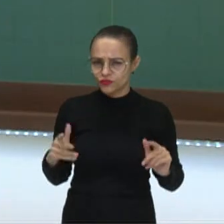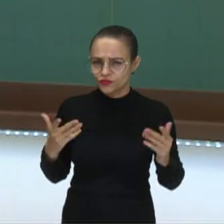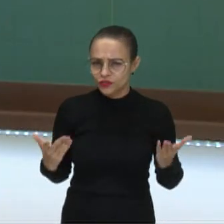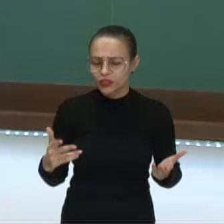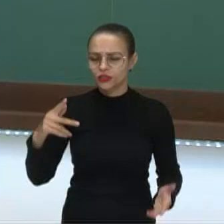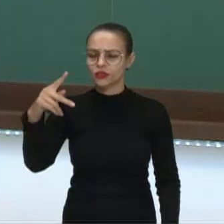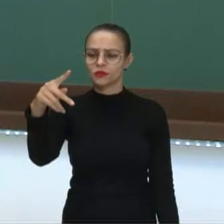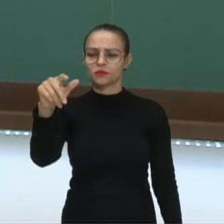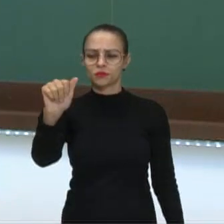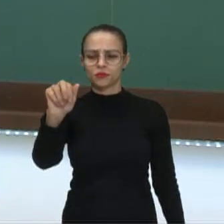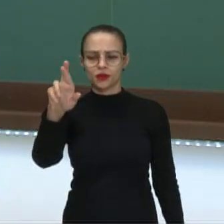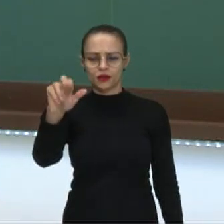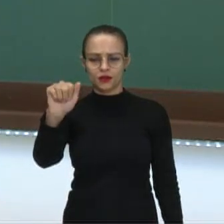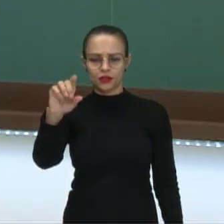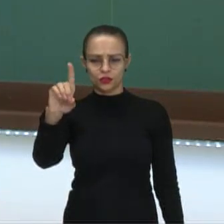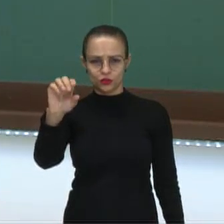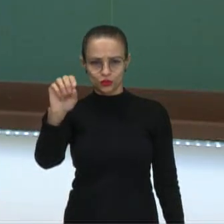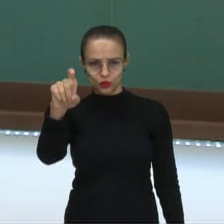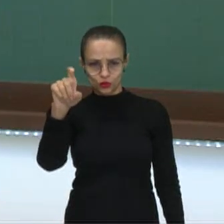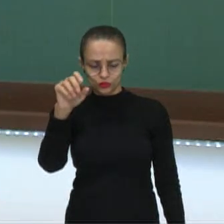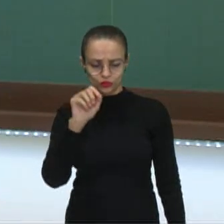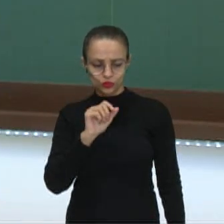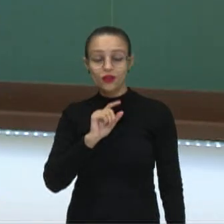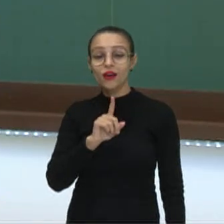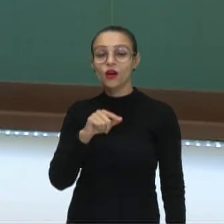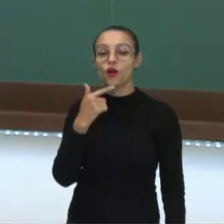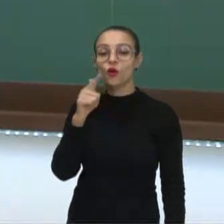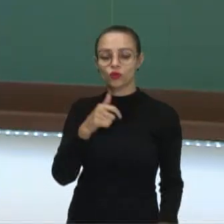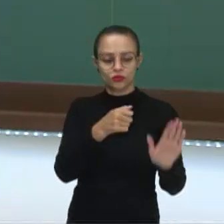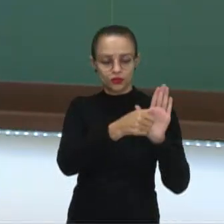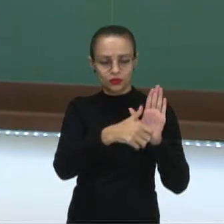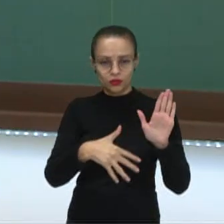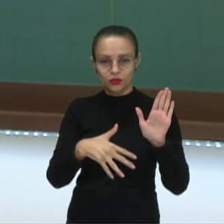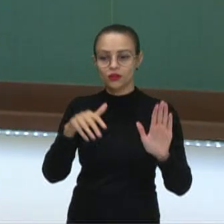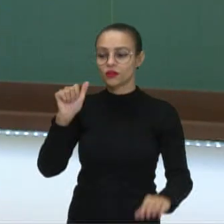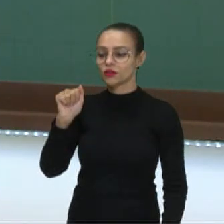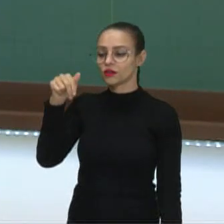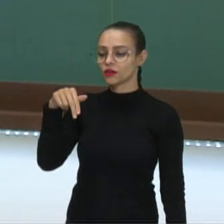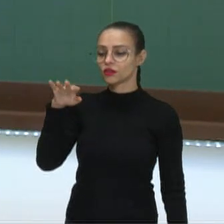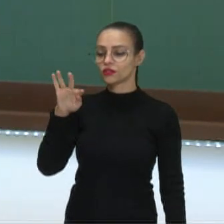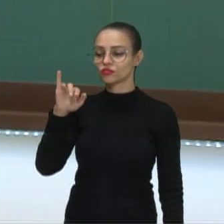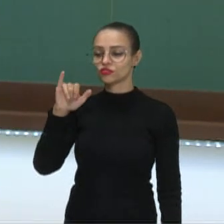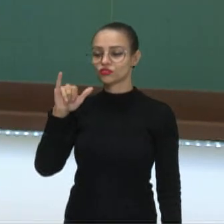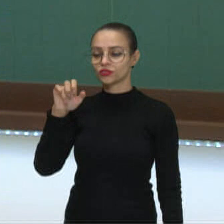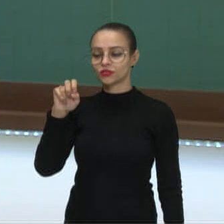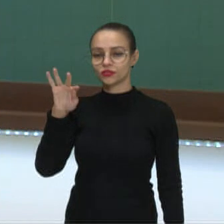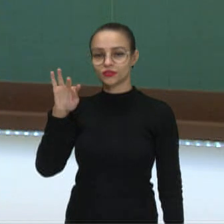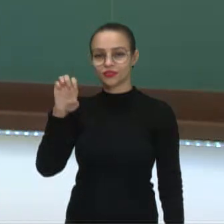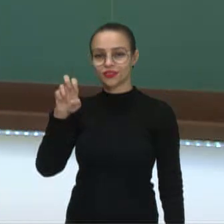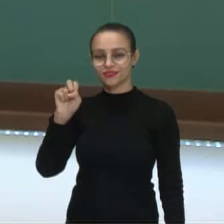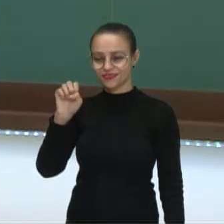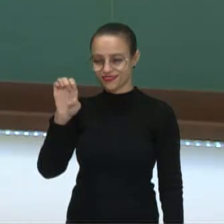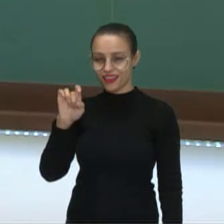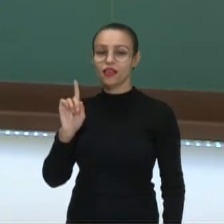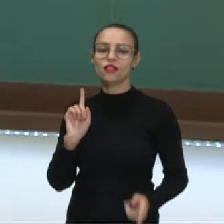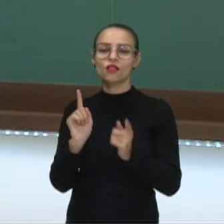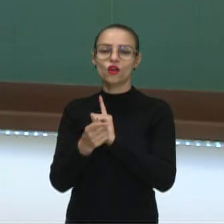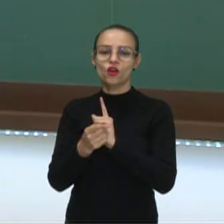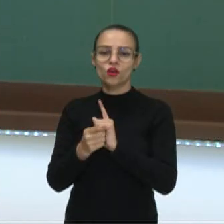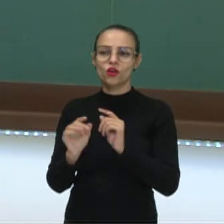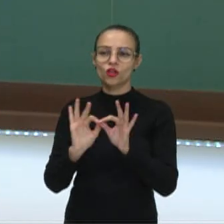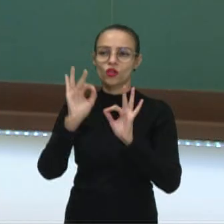paradoxo da antítese, professora? Agora eu fiquei confuso. Na antítese é apenas o oposto, longe,